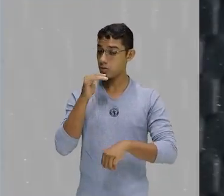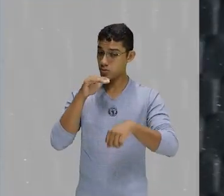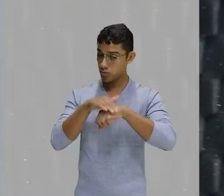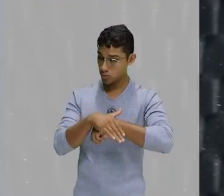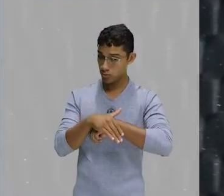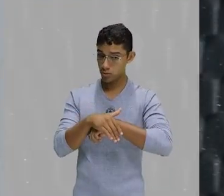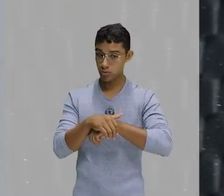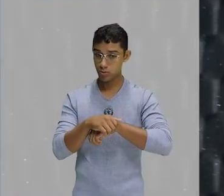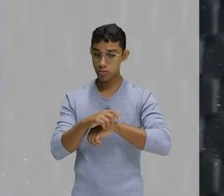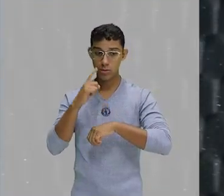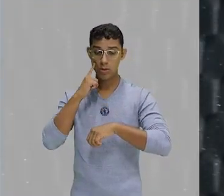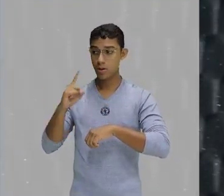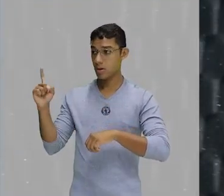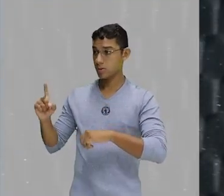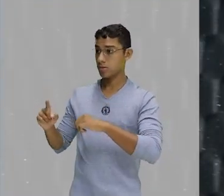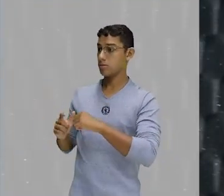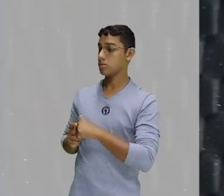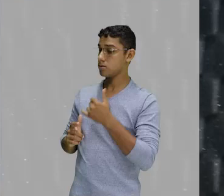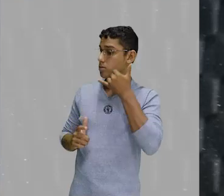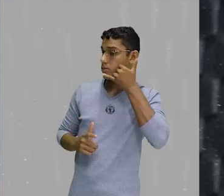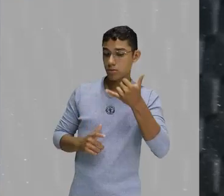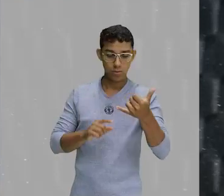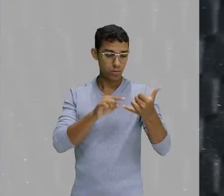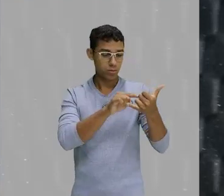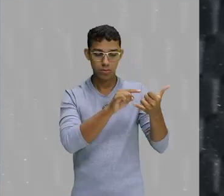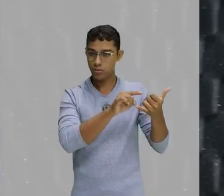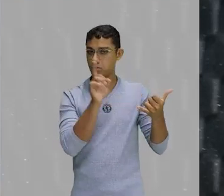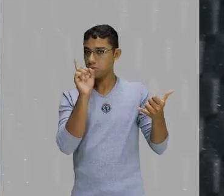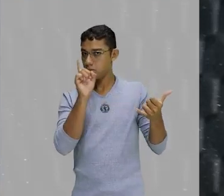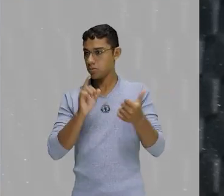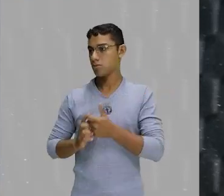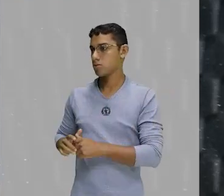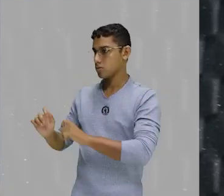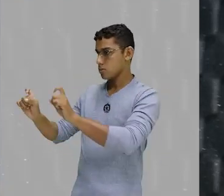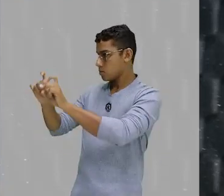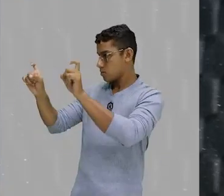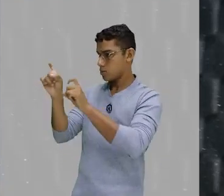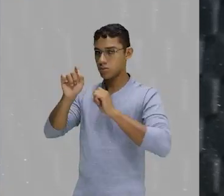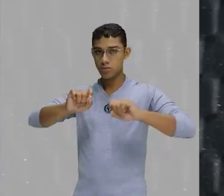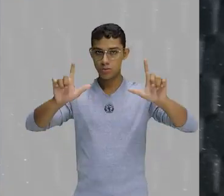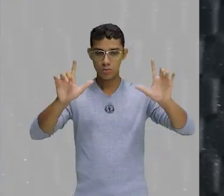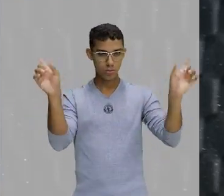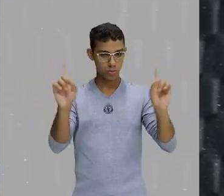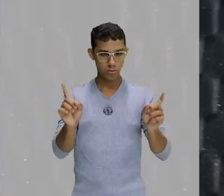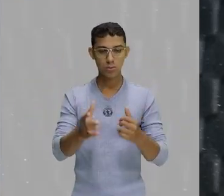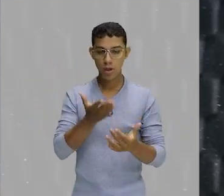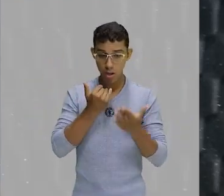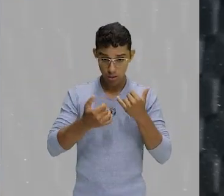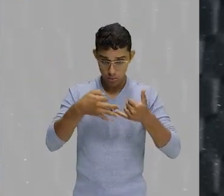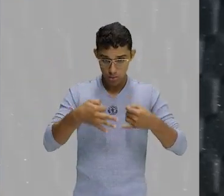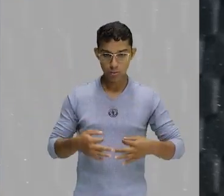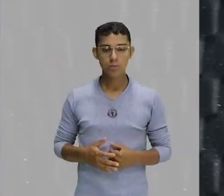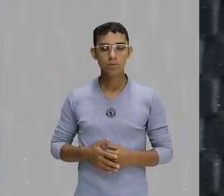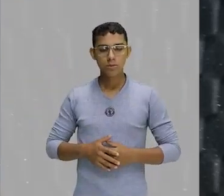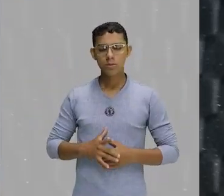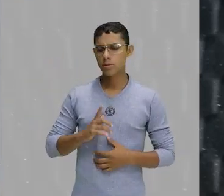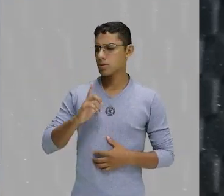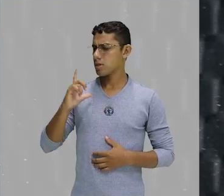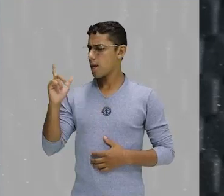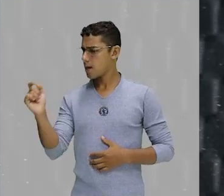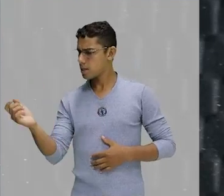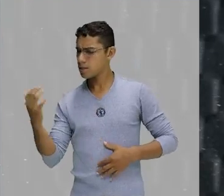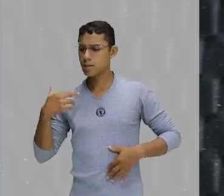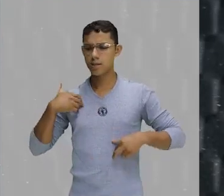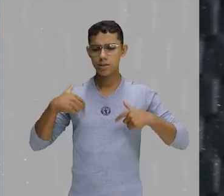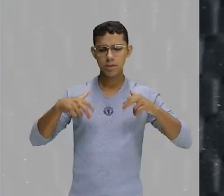nem na tela do celular, nem na tela do computador. Sair a caminhar, respirar profundo. Então,